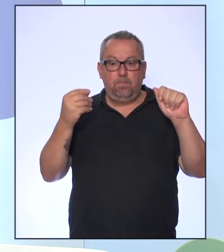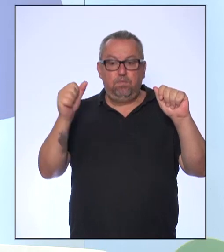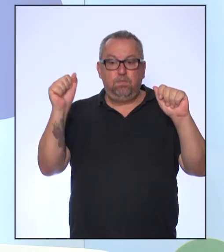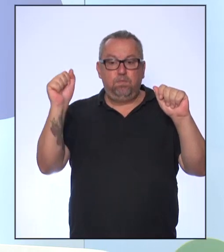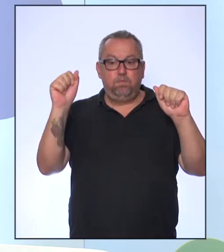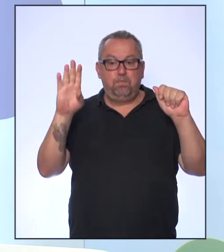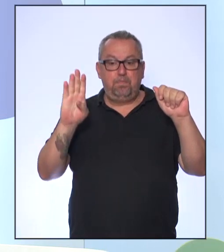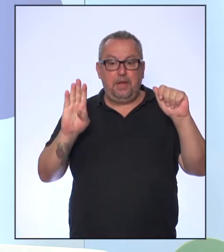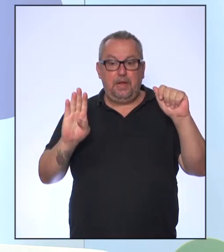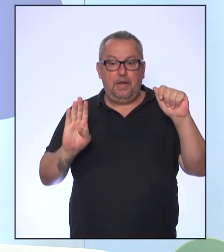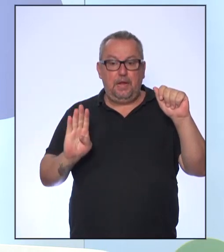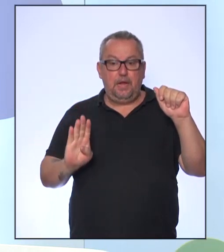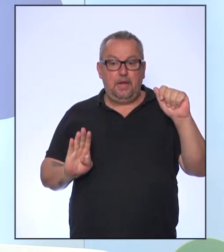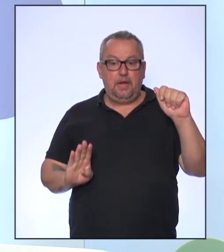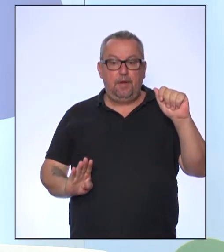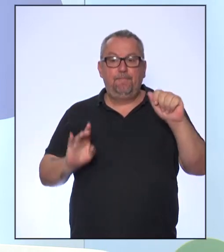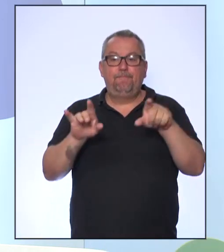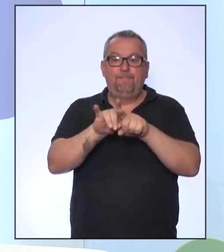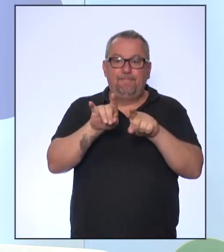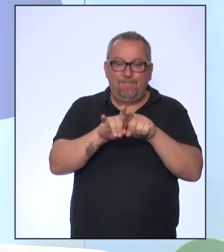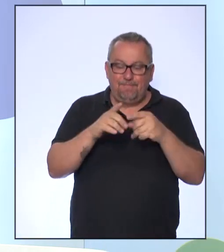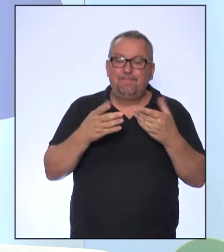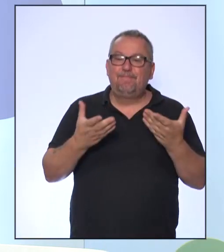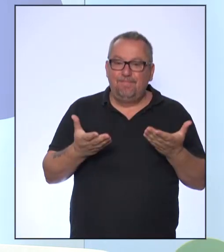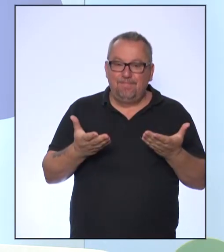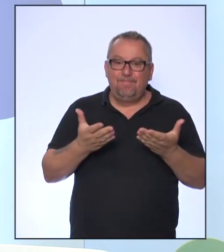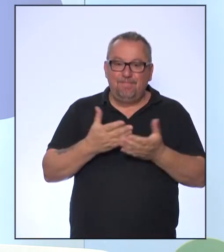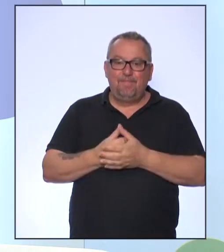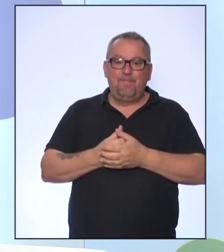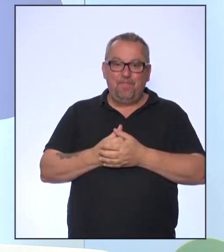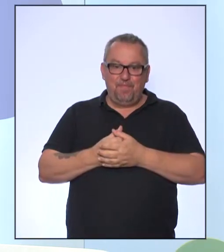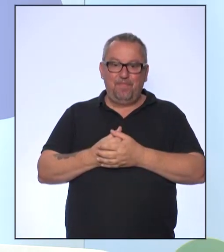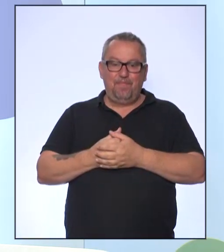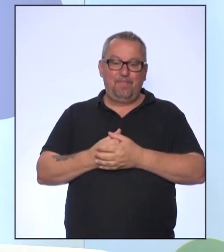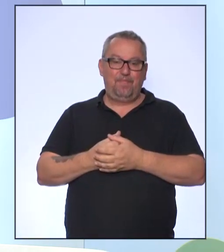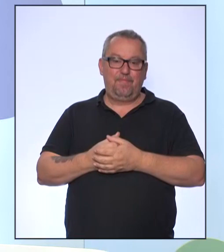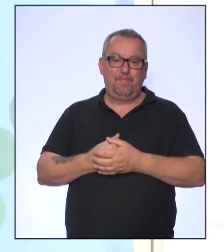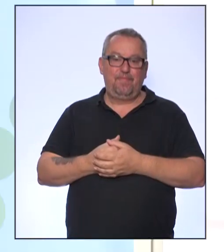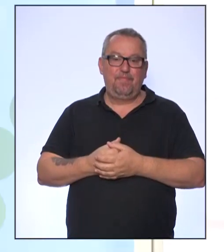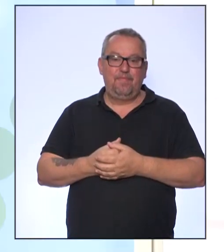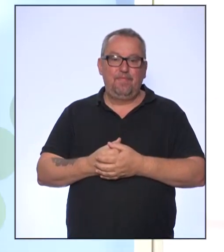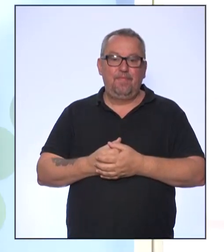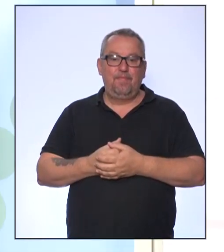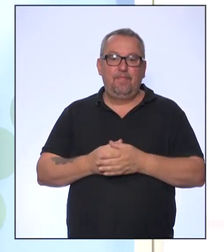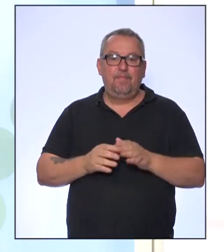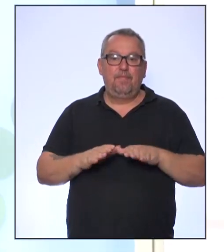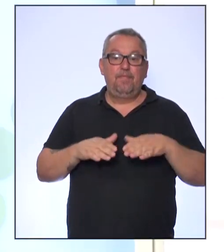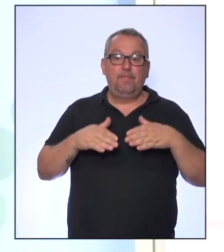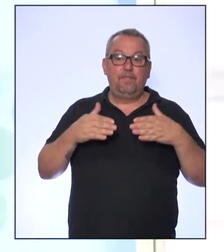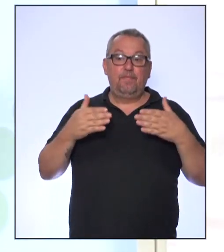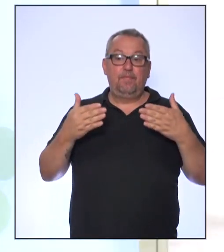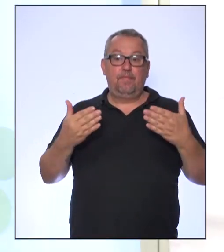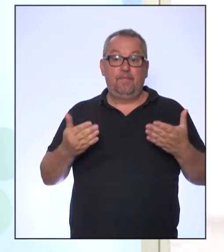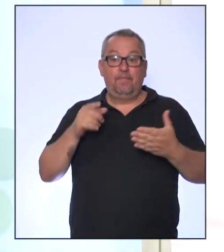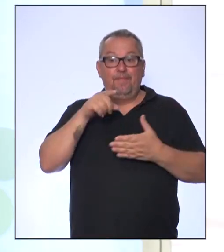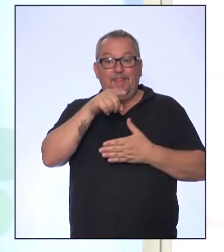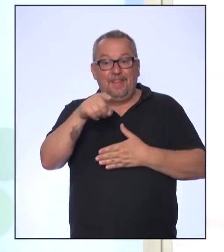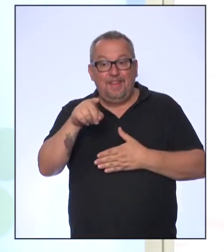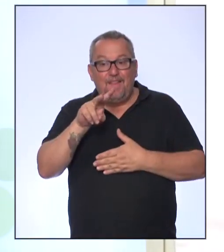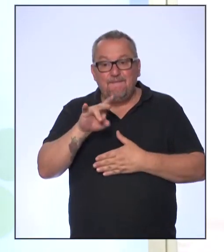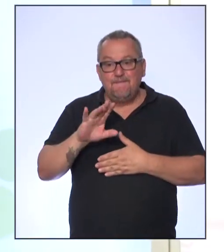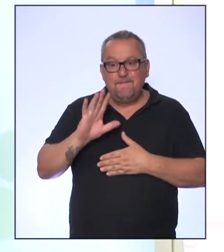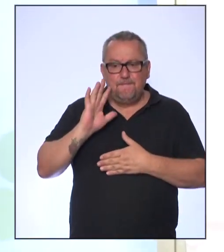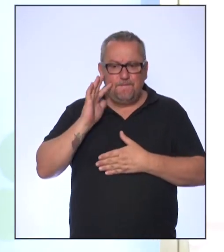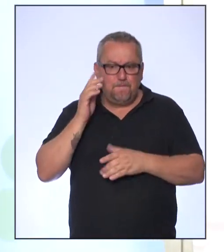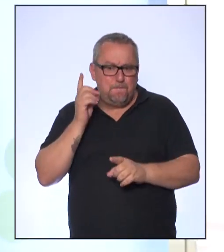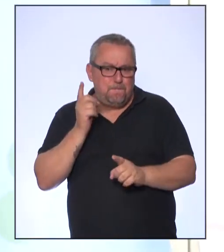química é na A, né? E muitos afirmando que é a B. Então, gente, agora é você que vai descobrir se a sua